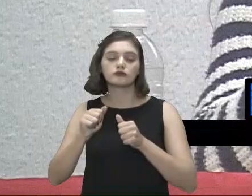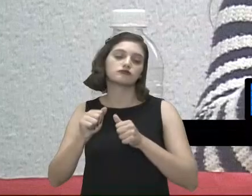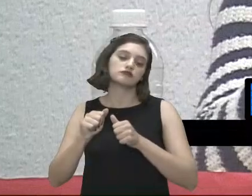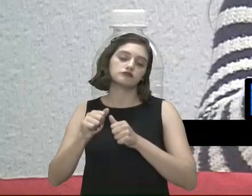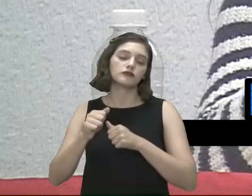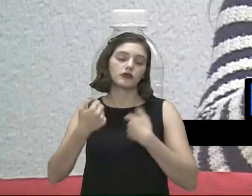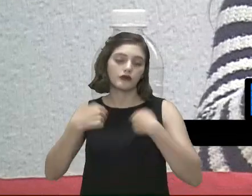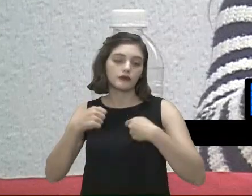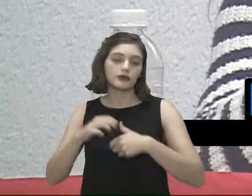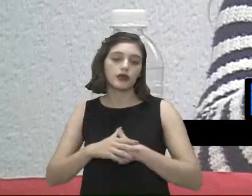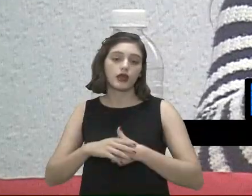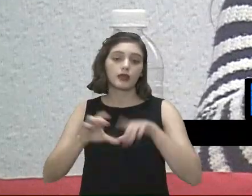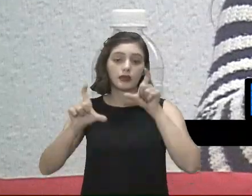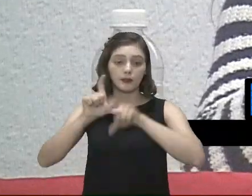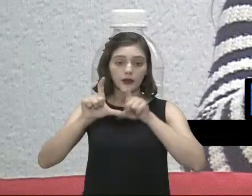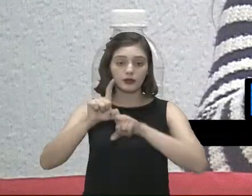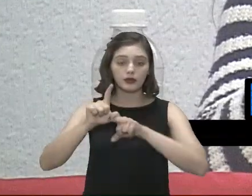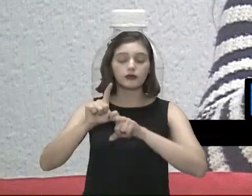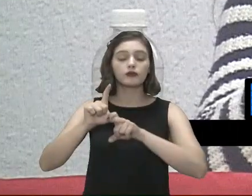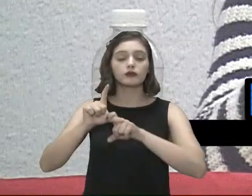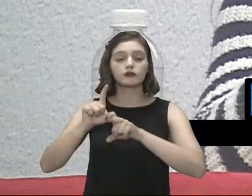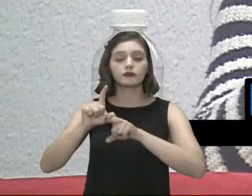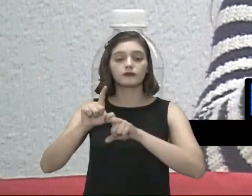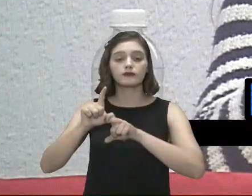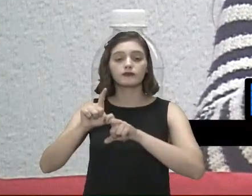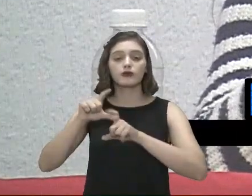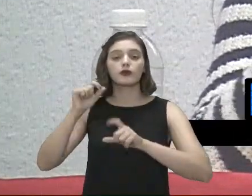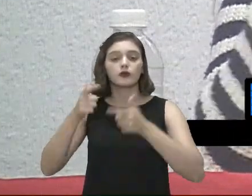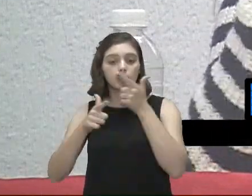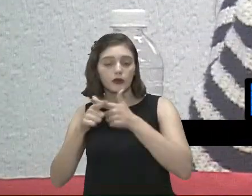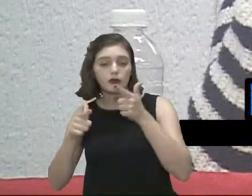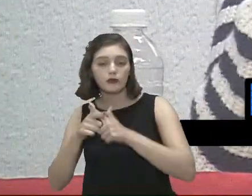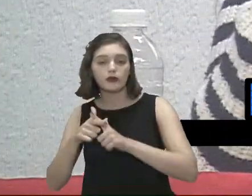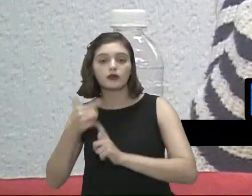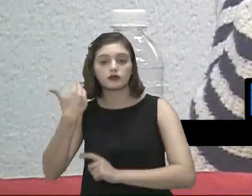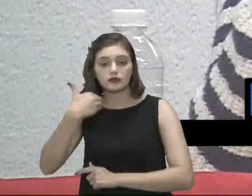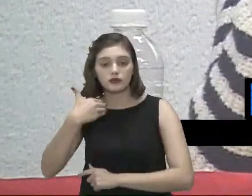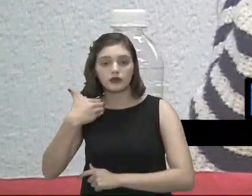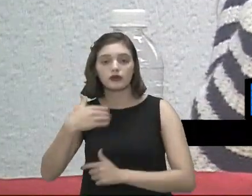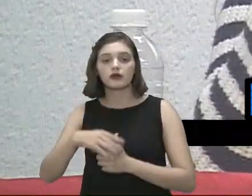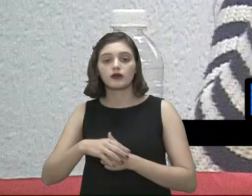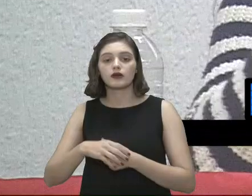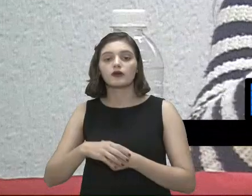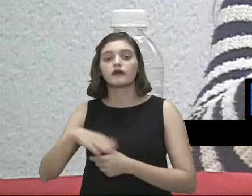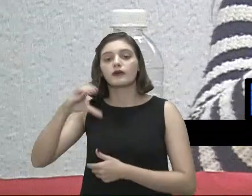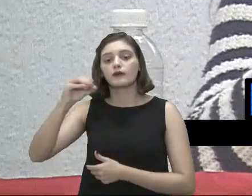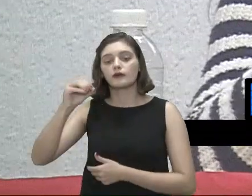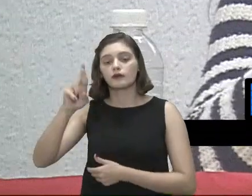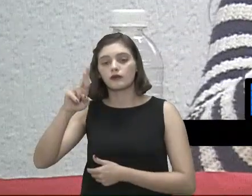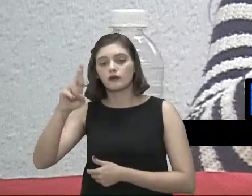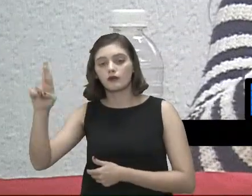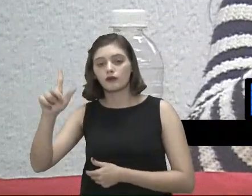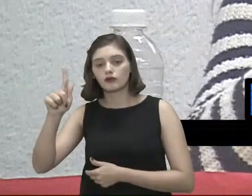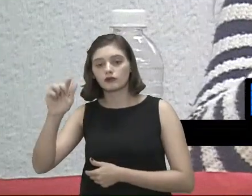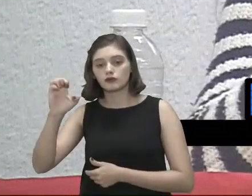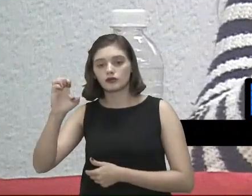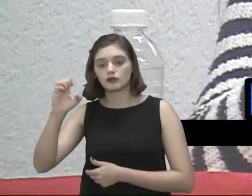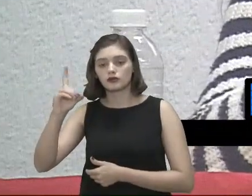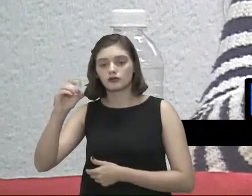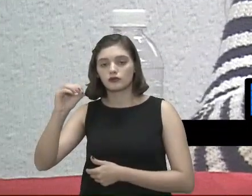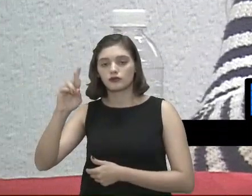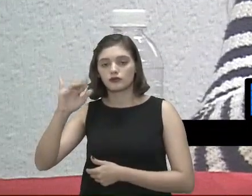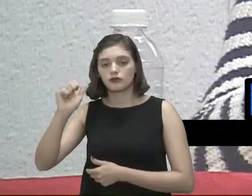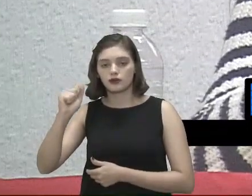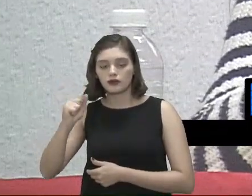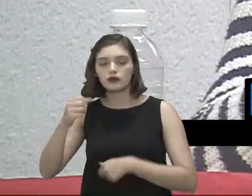providências. Dependendo do tipo de situação que for, já vai direto para a corregedoria do município para tomar as